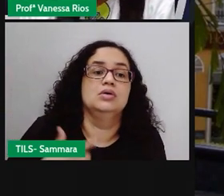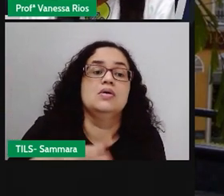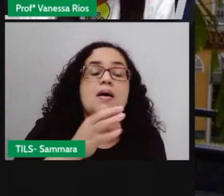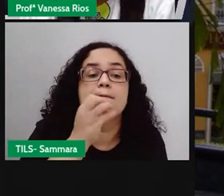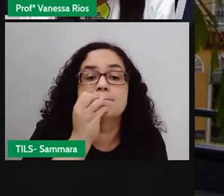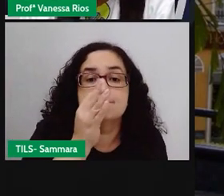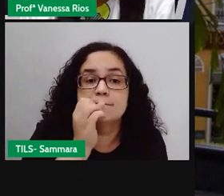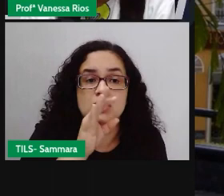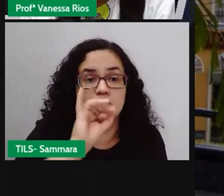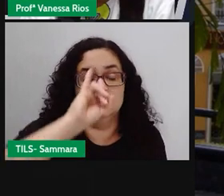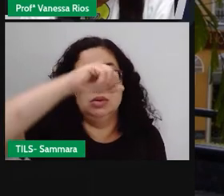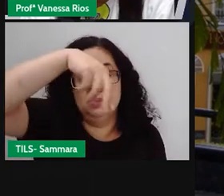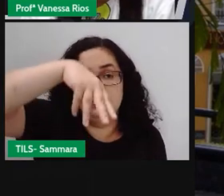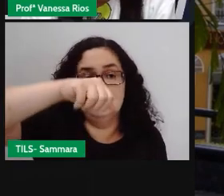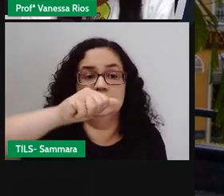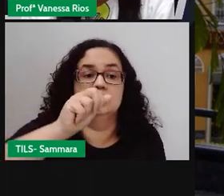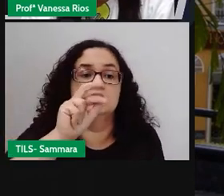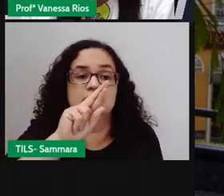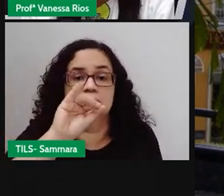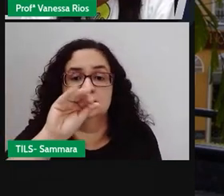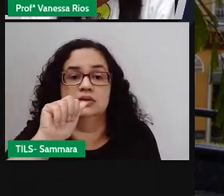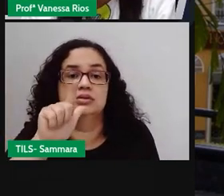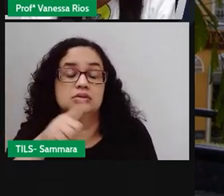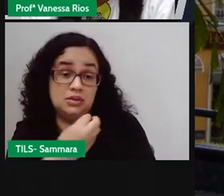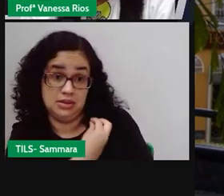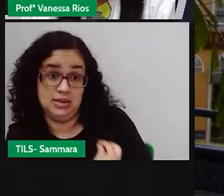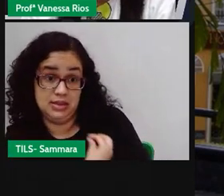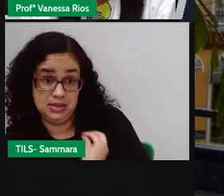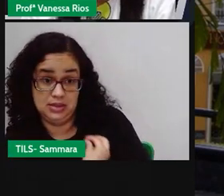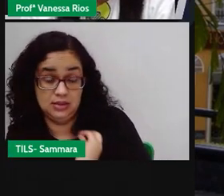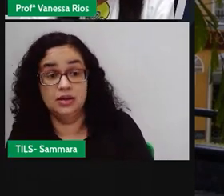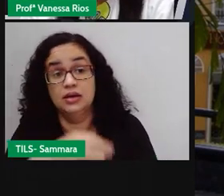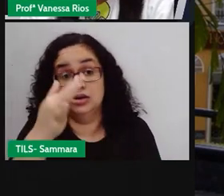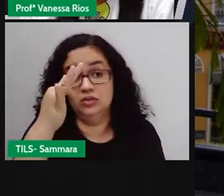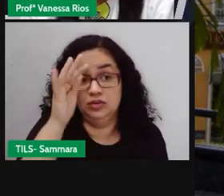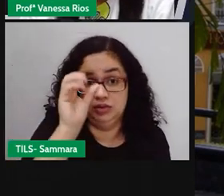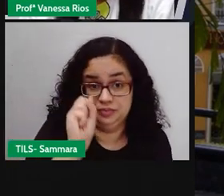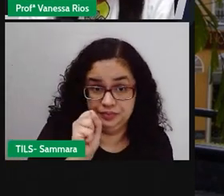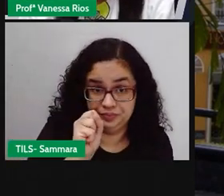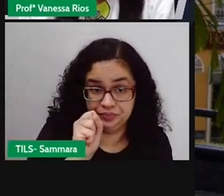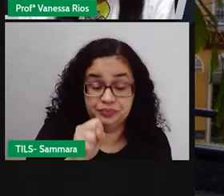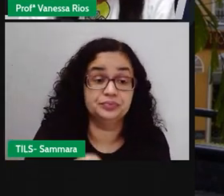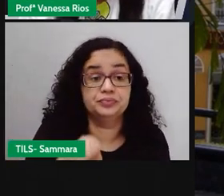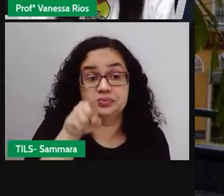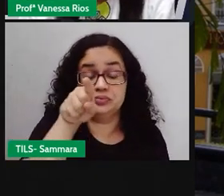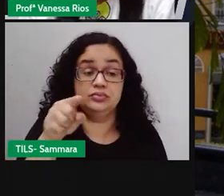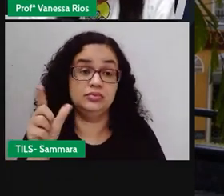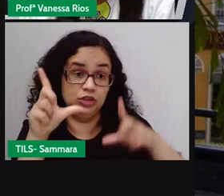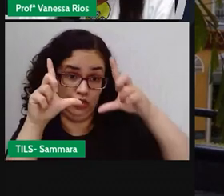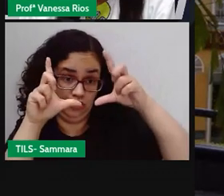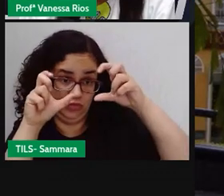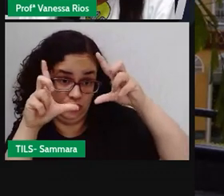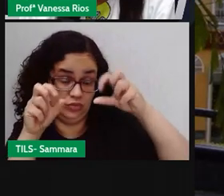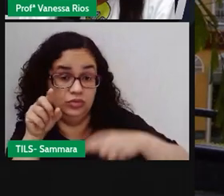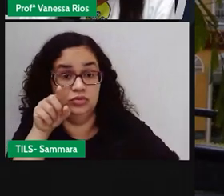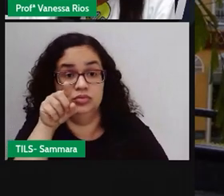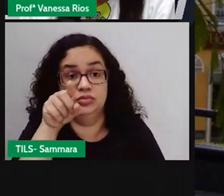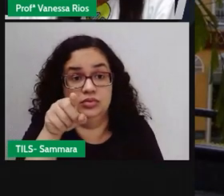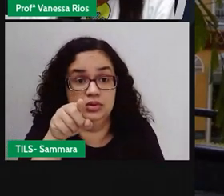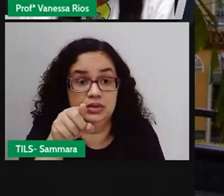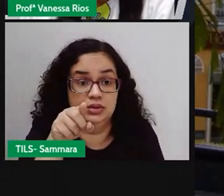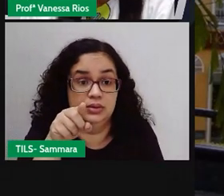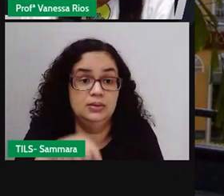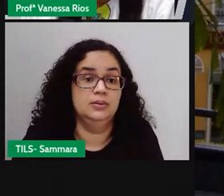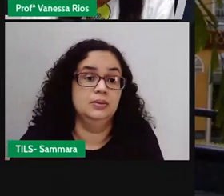bens imateriais que a gente pode observar existentes em Feira de Santana. Essa fotografia a gente pode identificar aí,